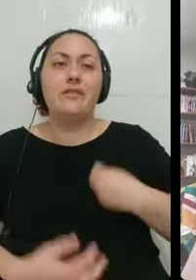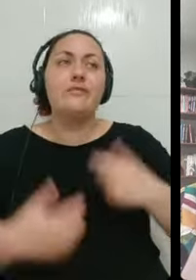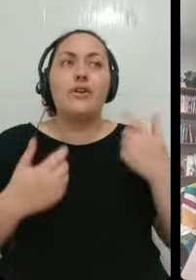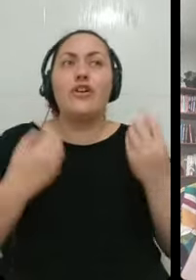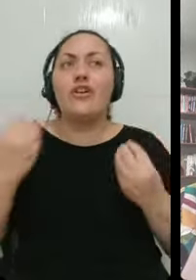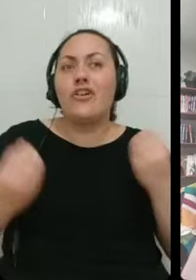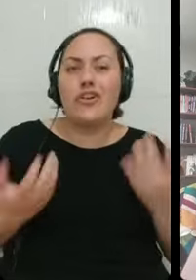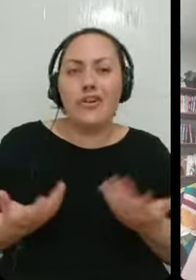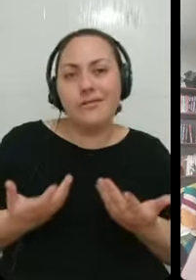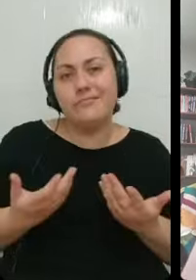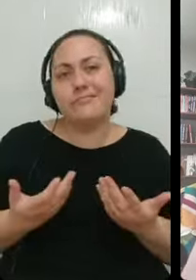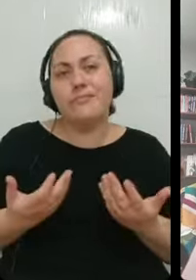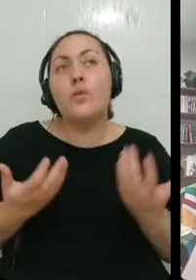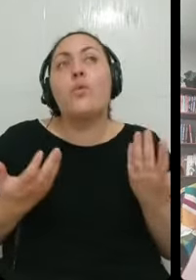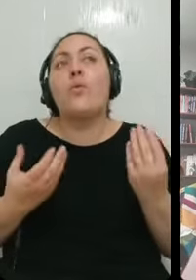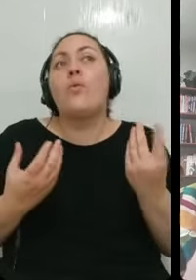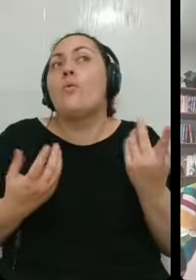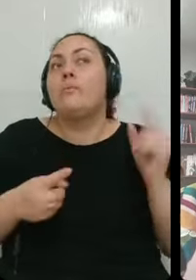Ainda